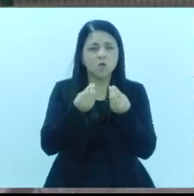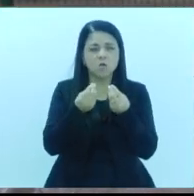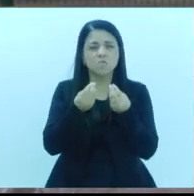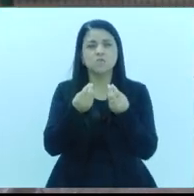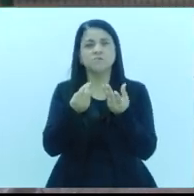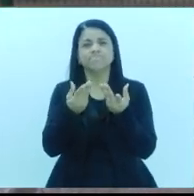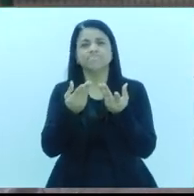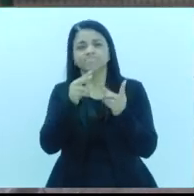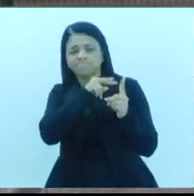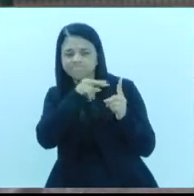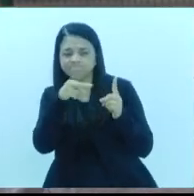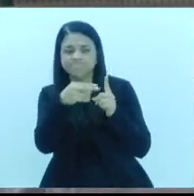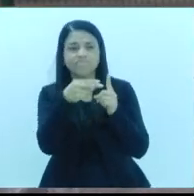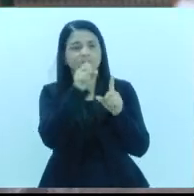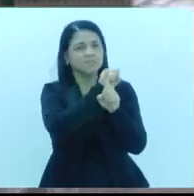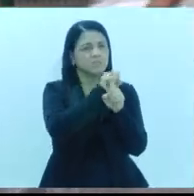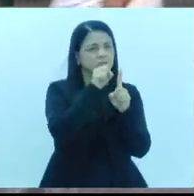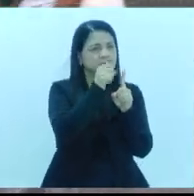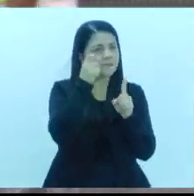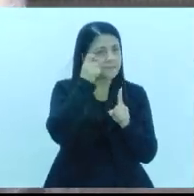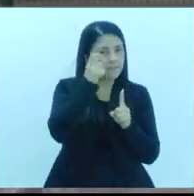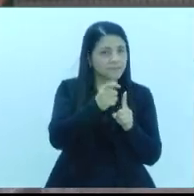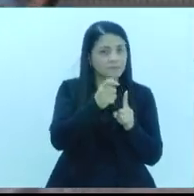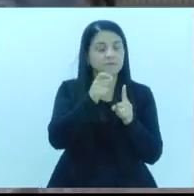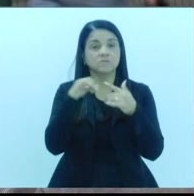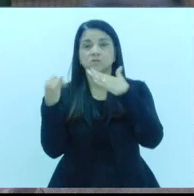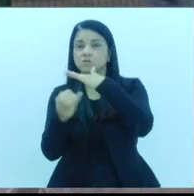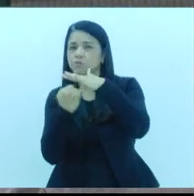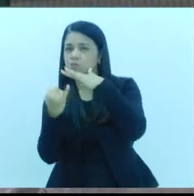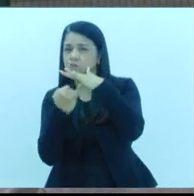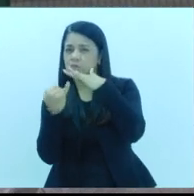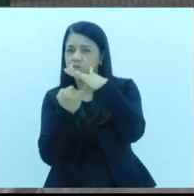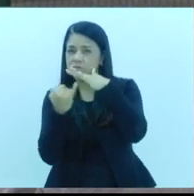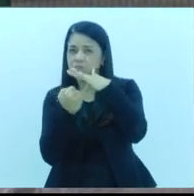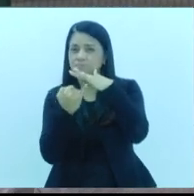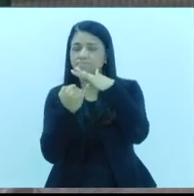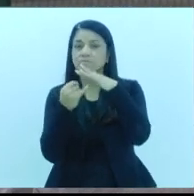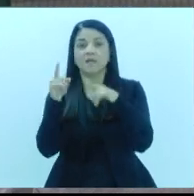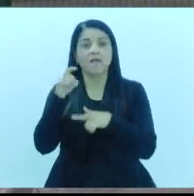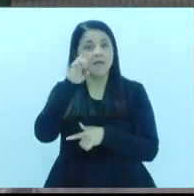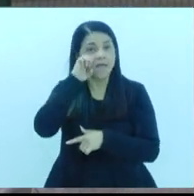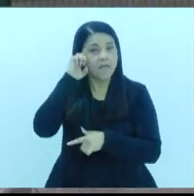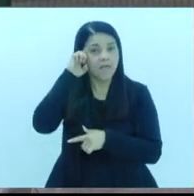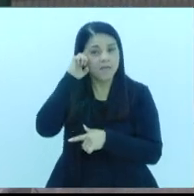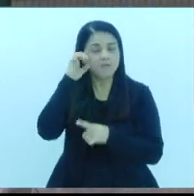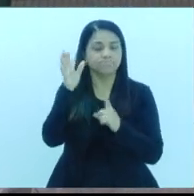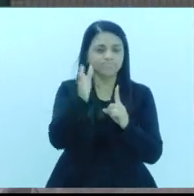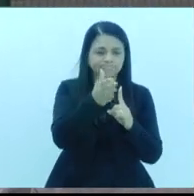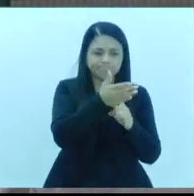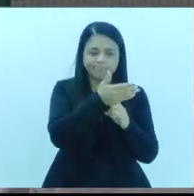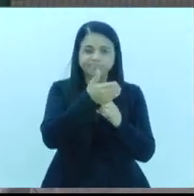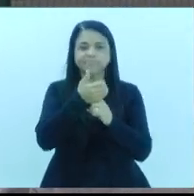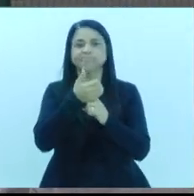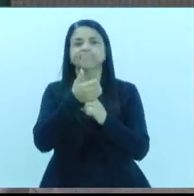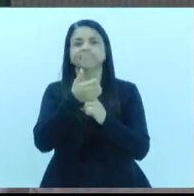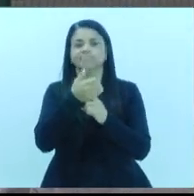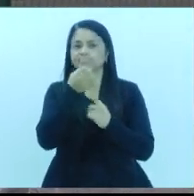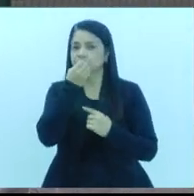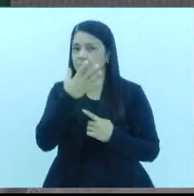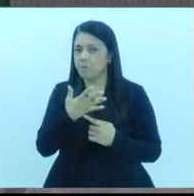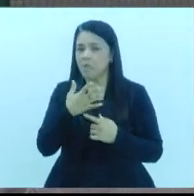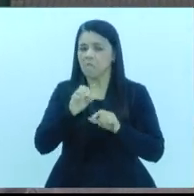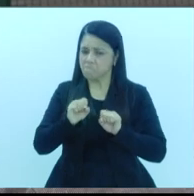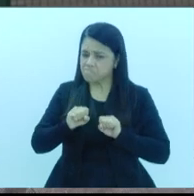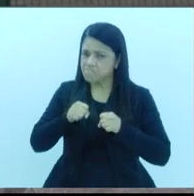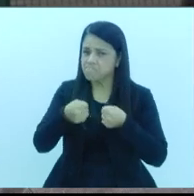ponto de vista do interesse da sociedade, das instituições, né? E a Élica acolheu com muita satisfação e deu muita